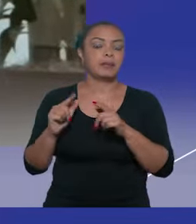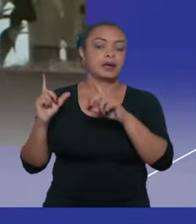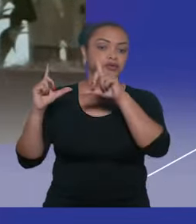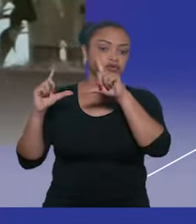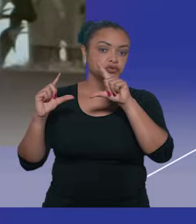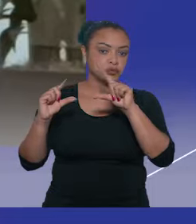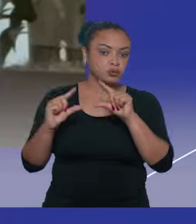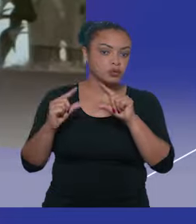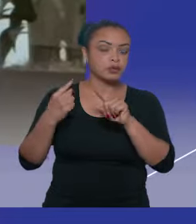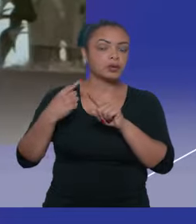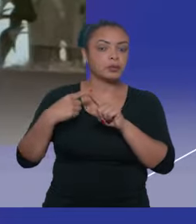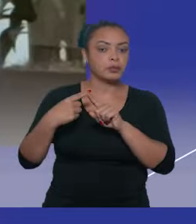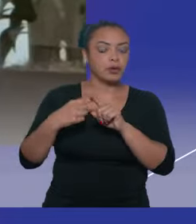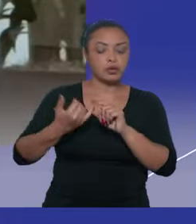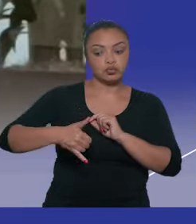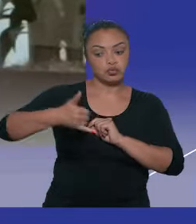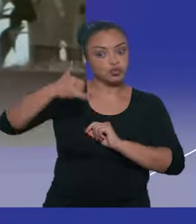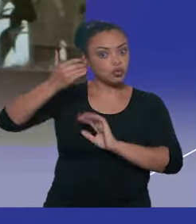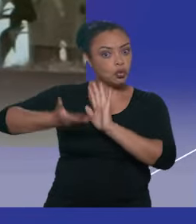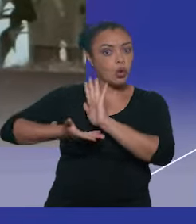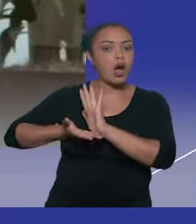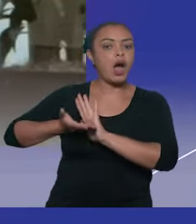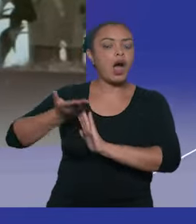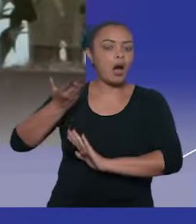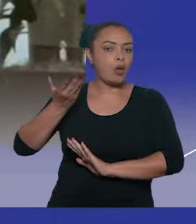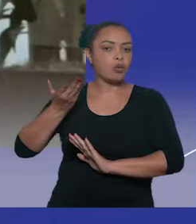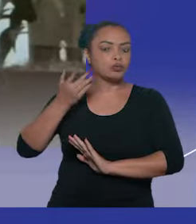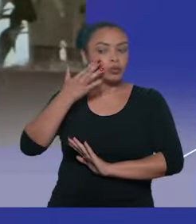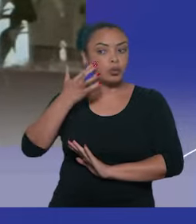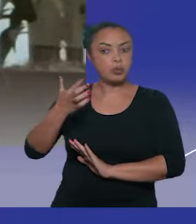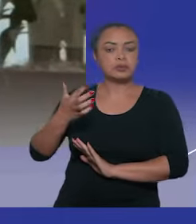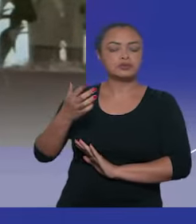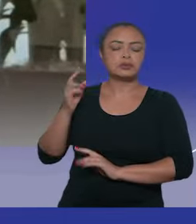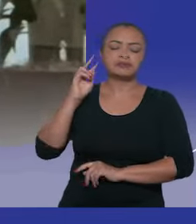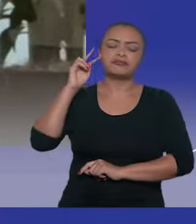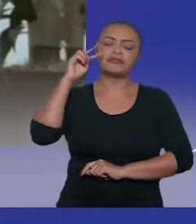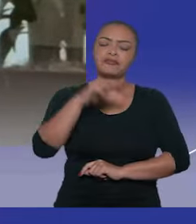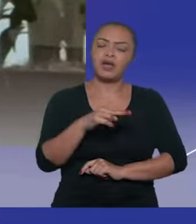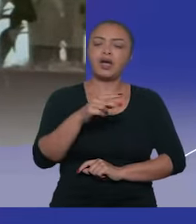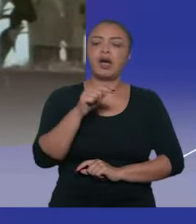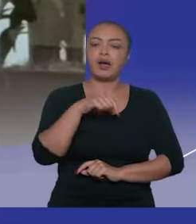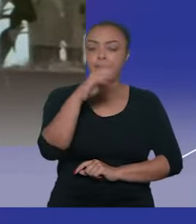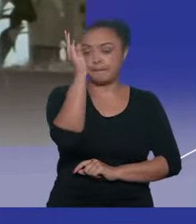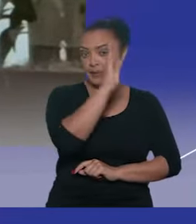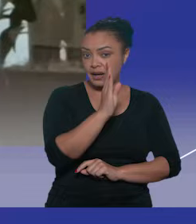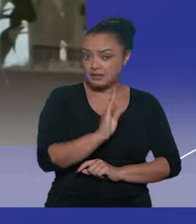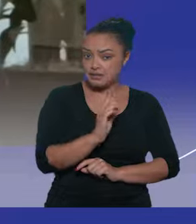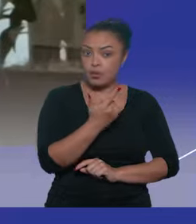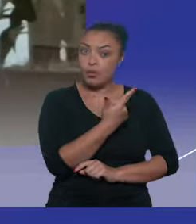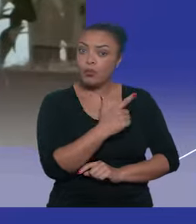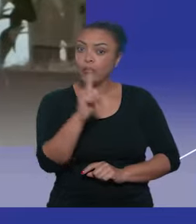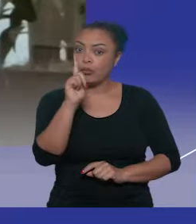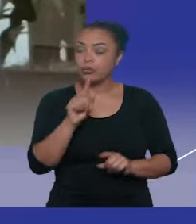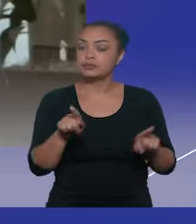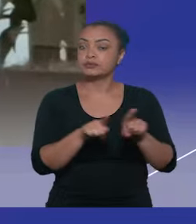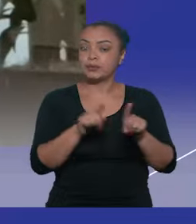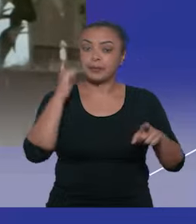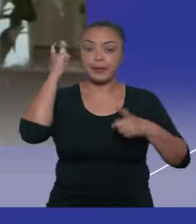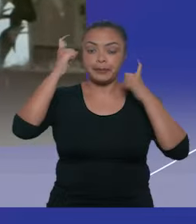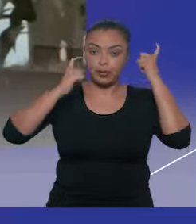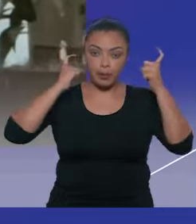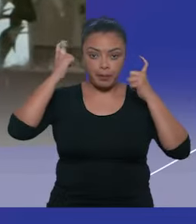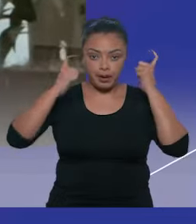com relação ao movimento de alta de juros globalmente falando, o investidor estrangeiro olhou para o Brasil e ainda viu uma outra